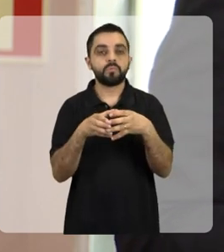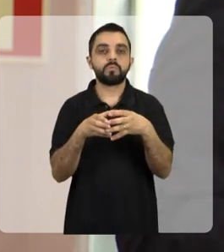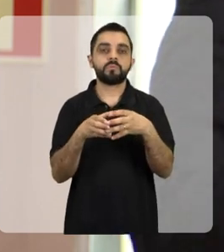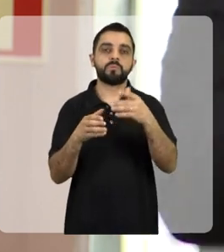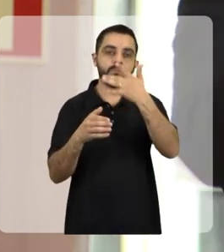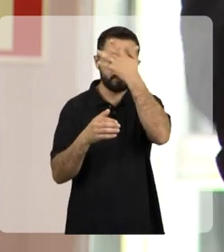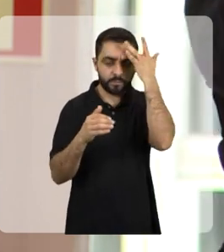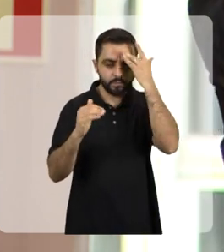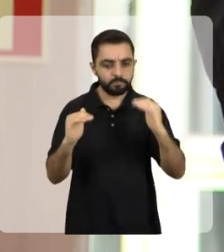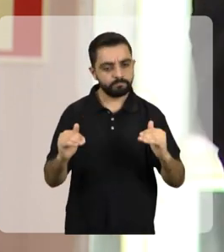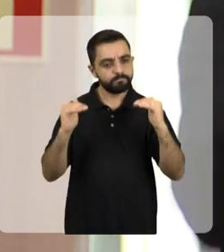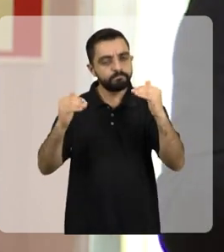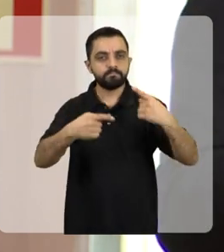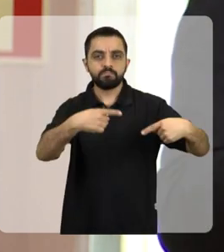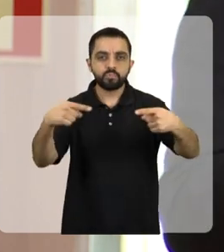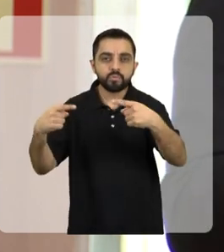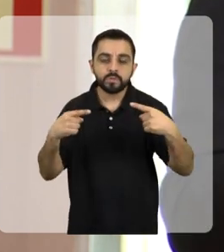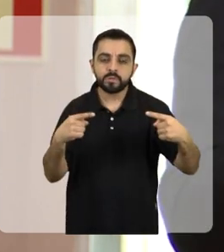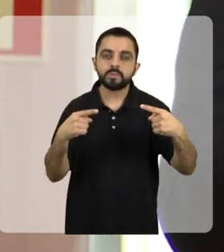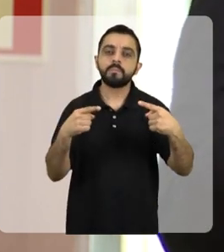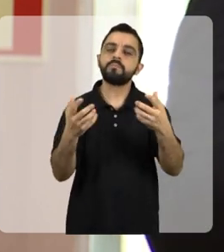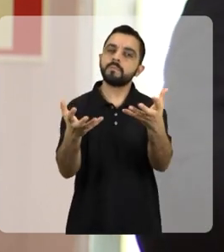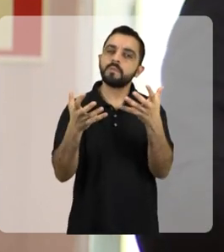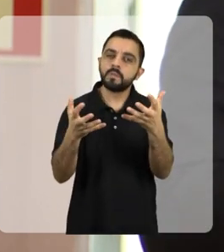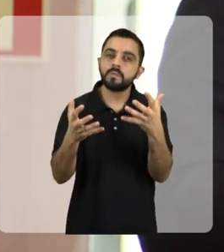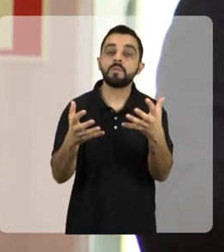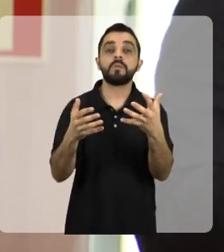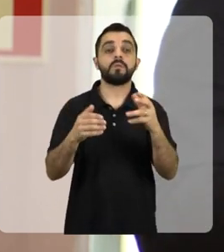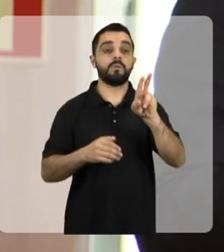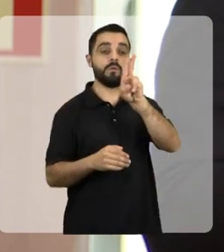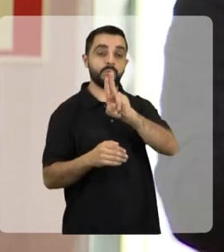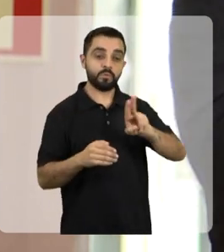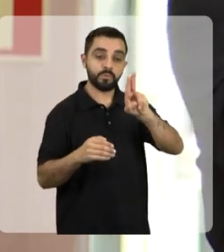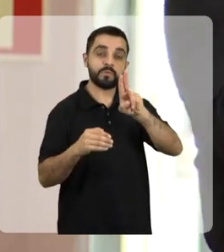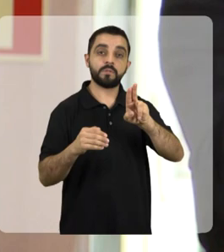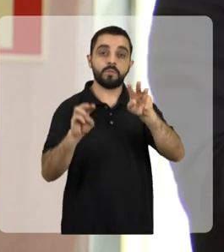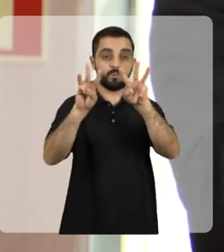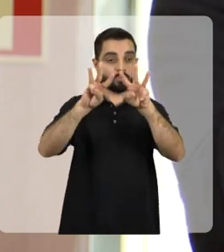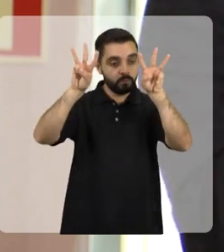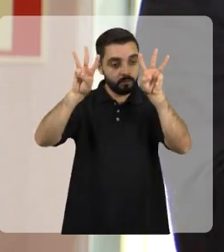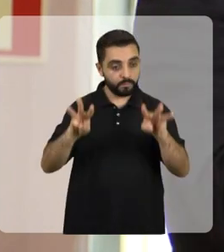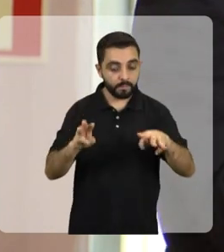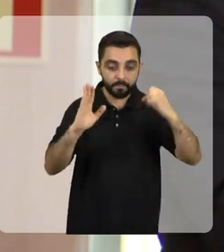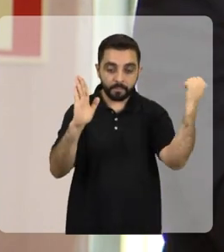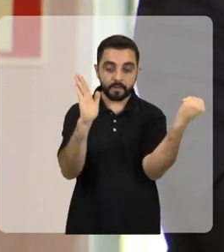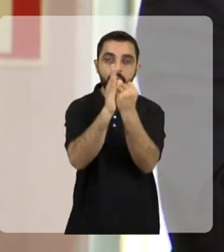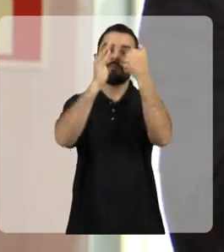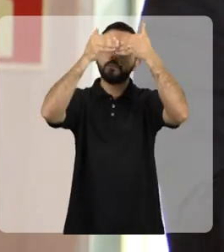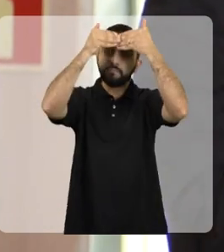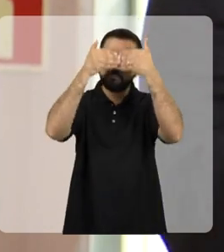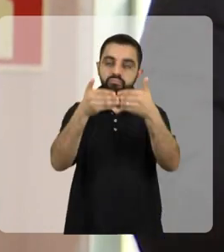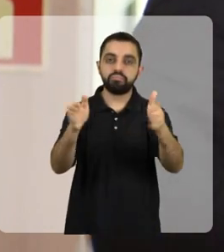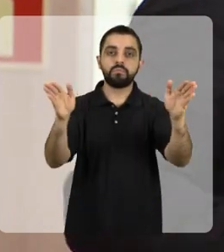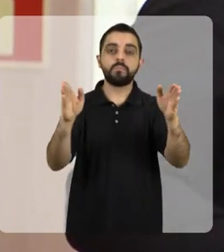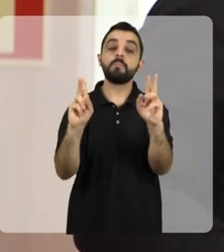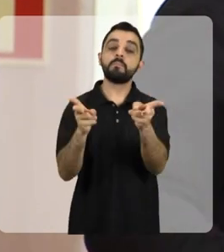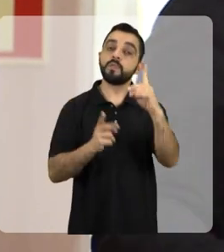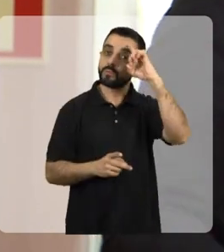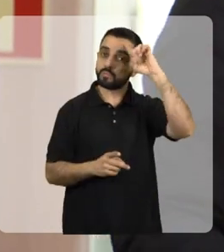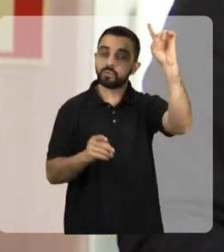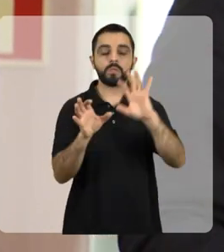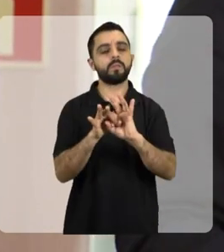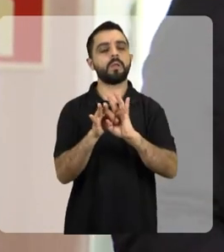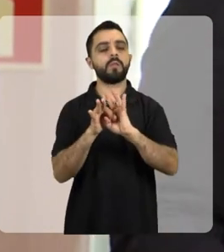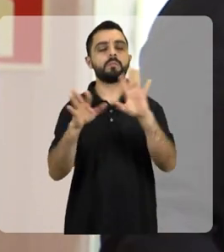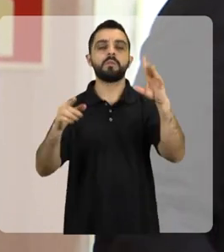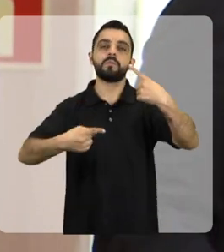nosso Estado, fizeram questão que a universidade tivesse como marco inicial exatamente a data da emancipação